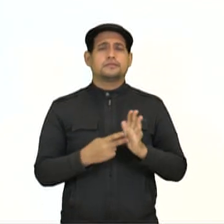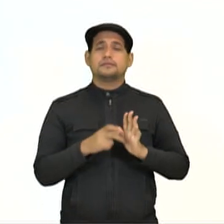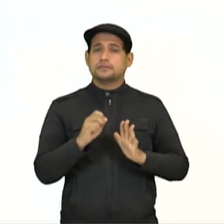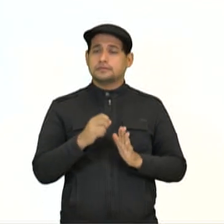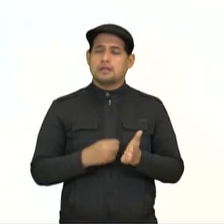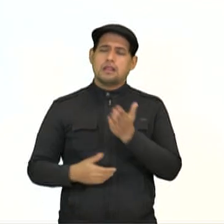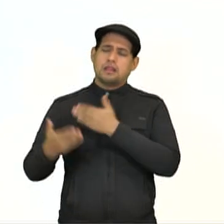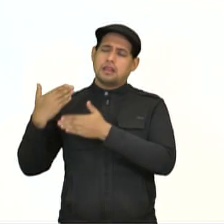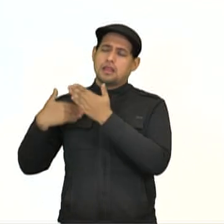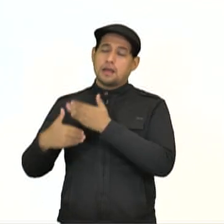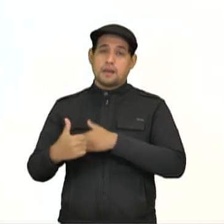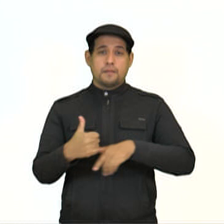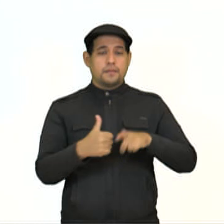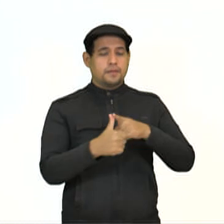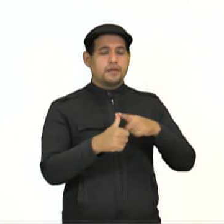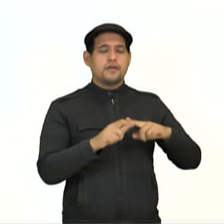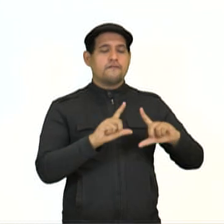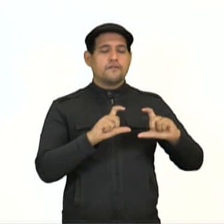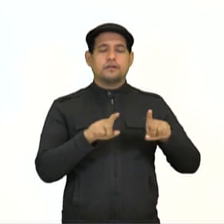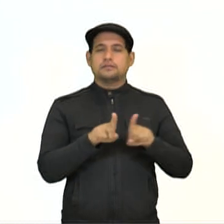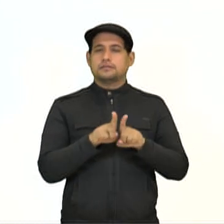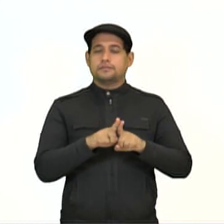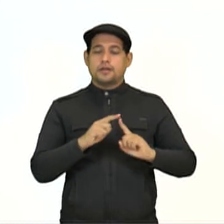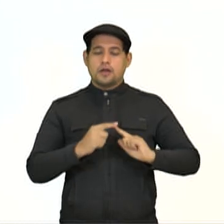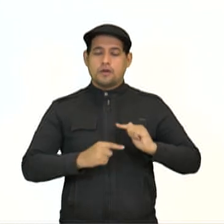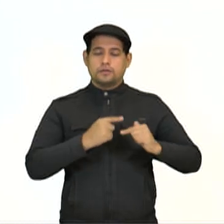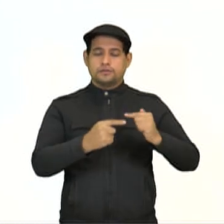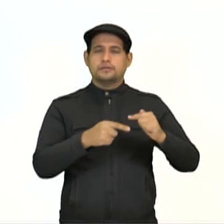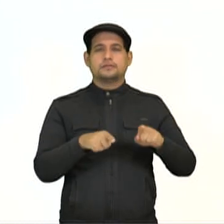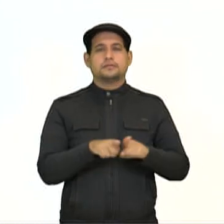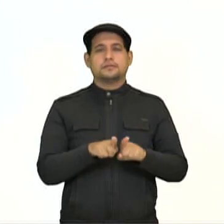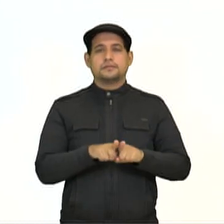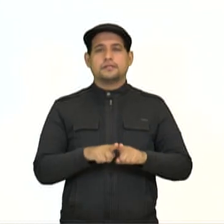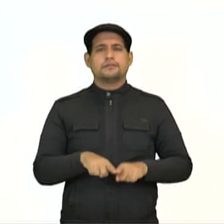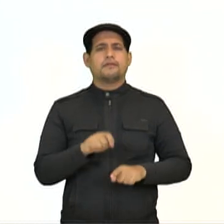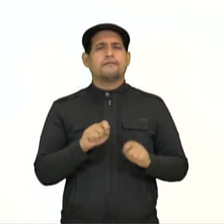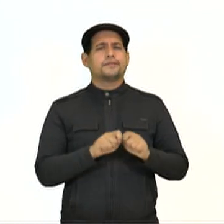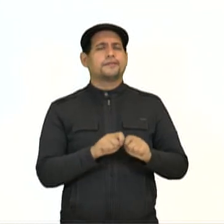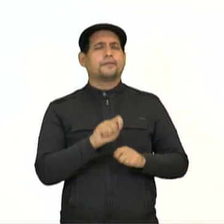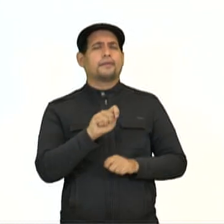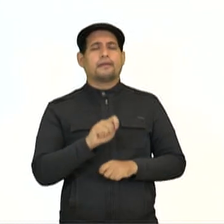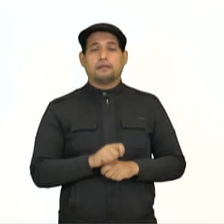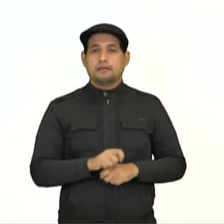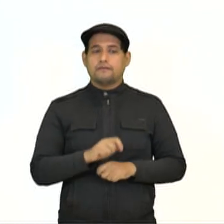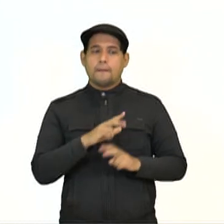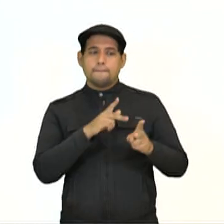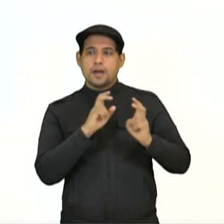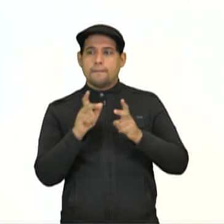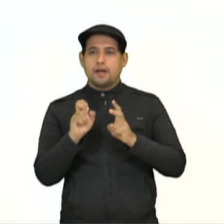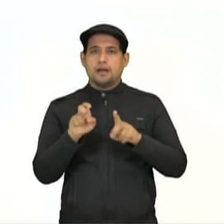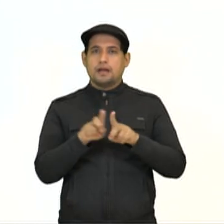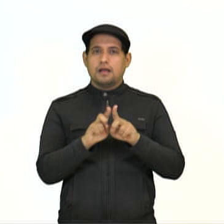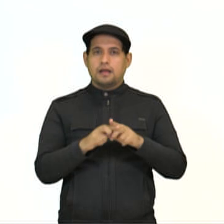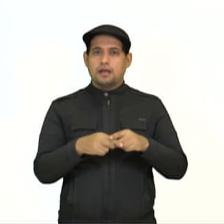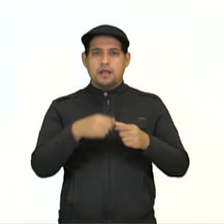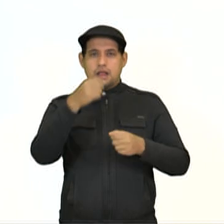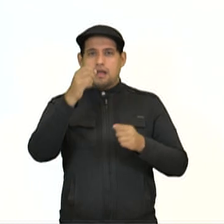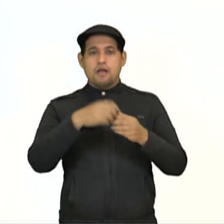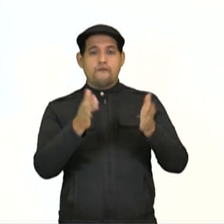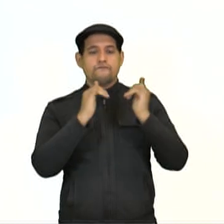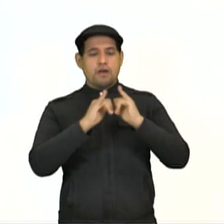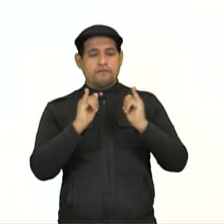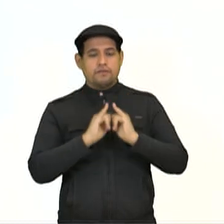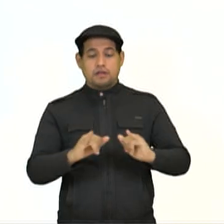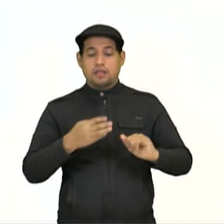daquela primeira imagem, a continuação. O que vocês vão fazer? Vocês vão encontrar nesse classificado